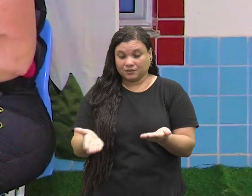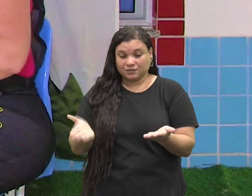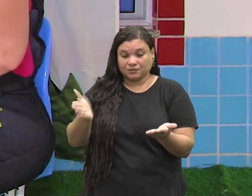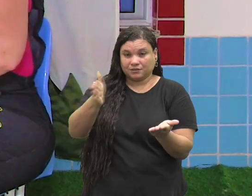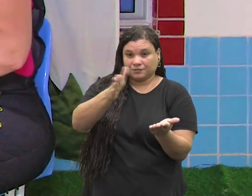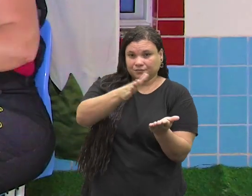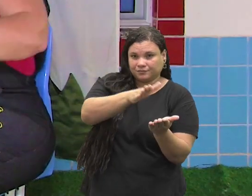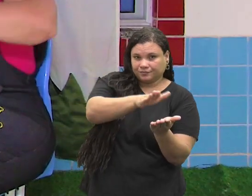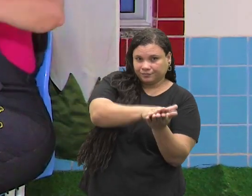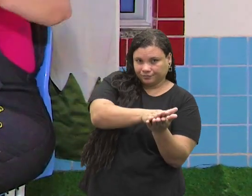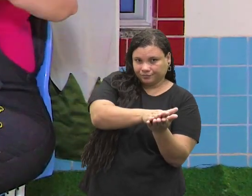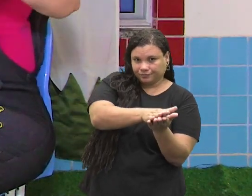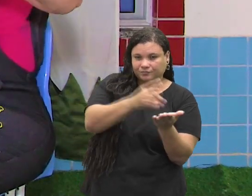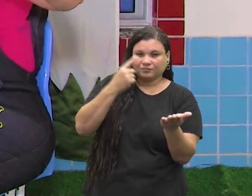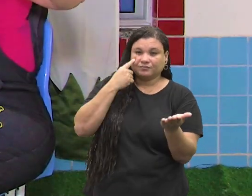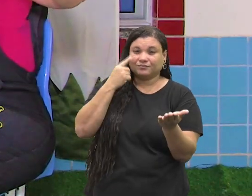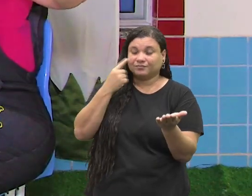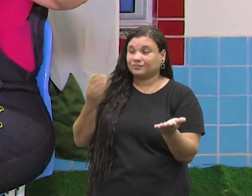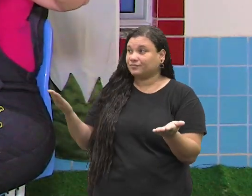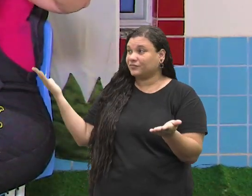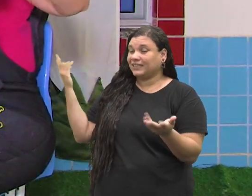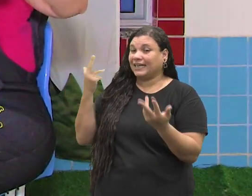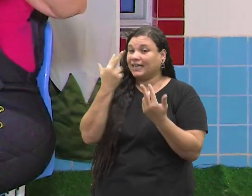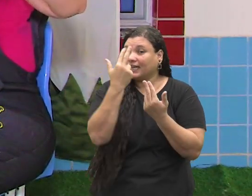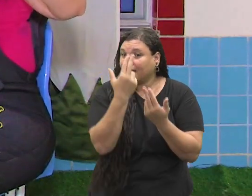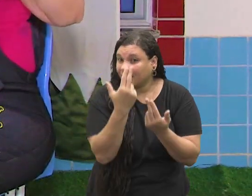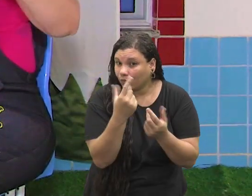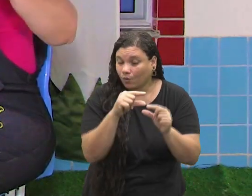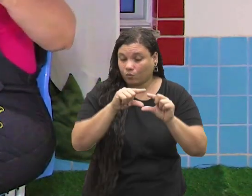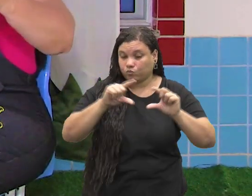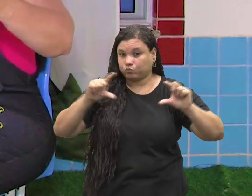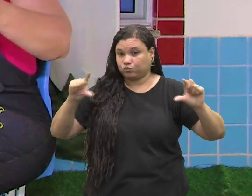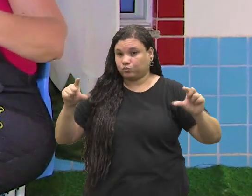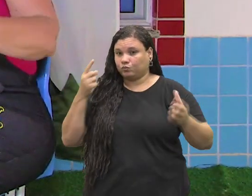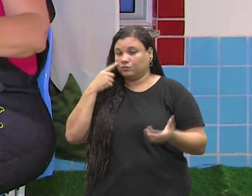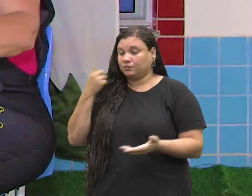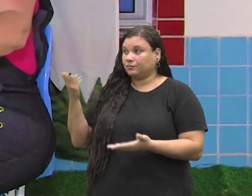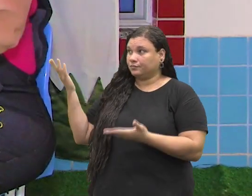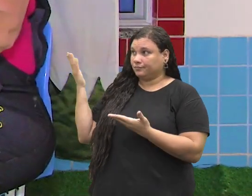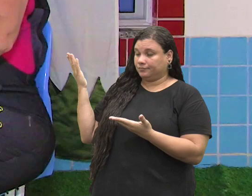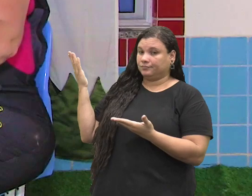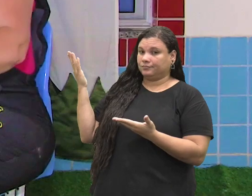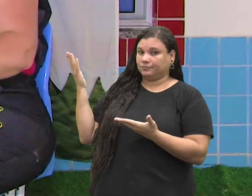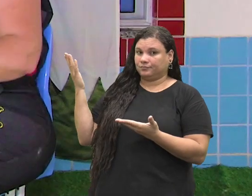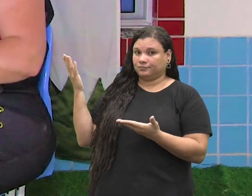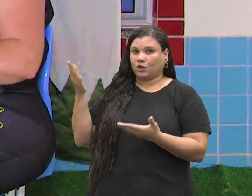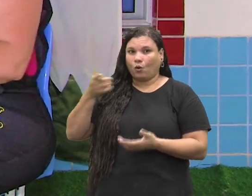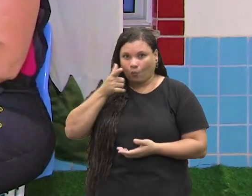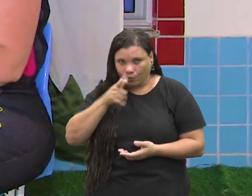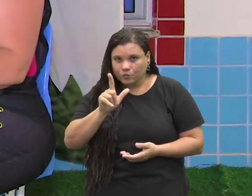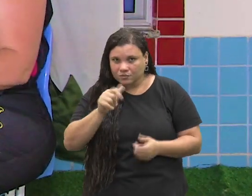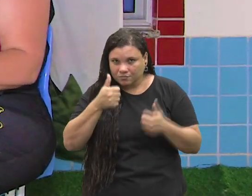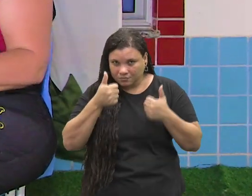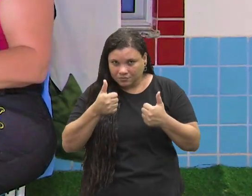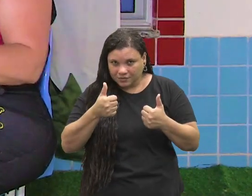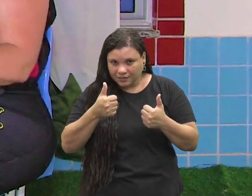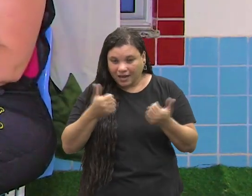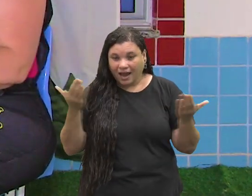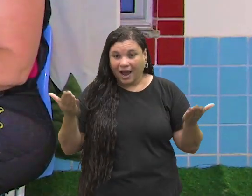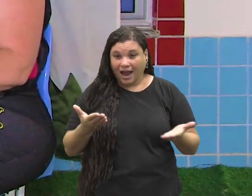Vai ficar um formato de um retângulo, olha. Dobrou, Solange? Sim. Nós vamos pegar essa ponta